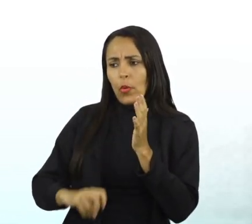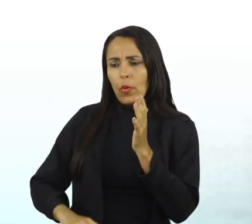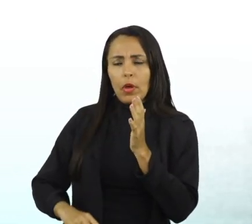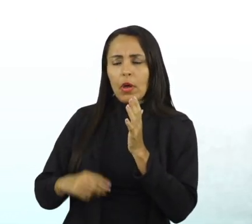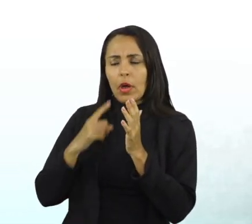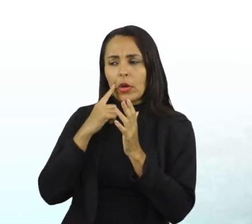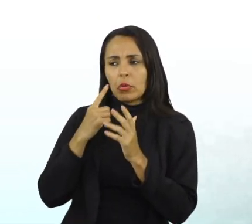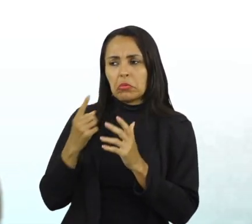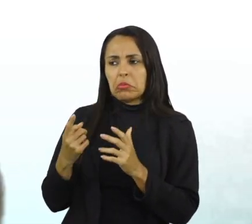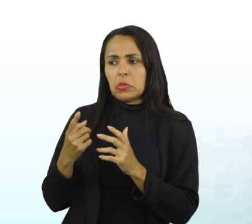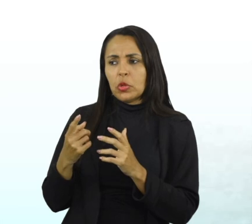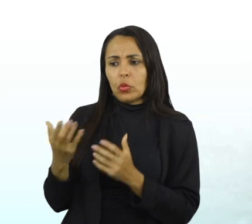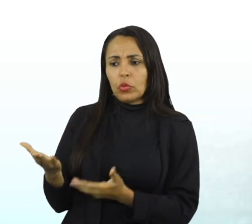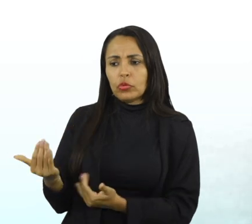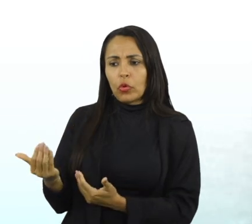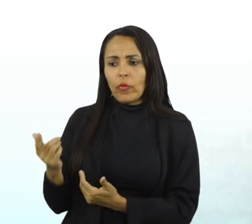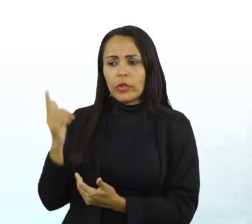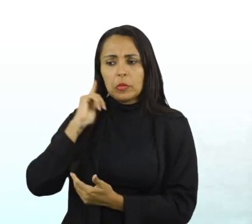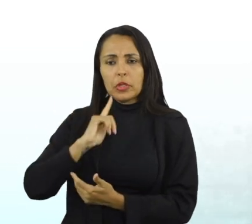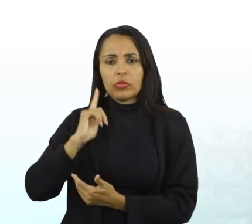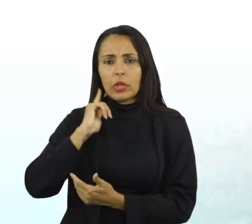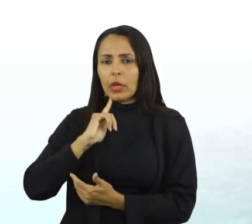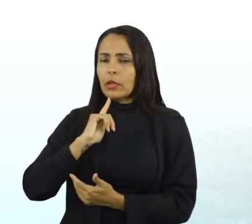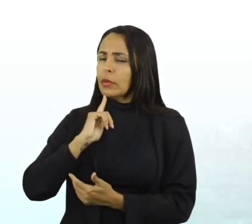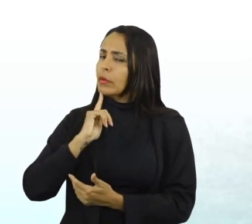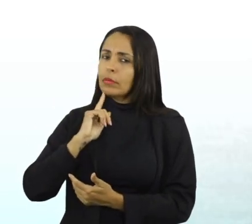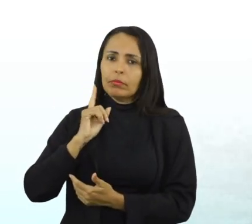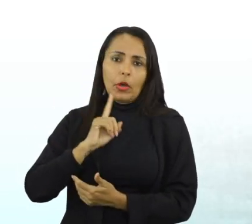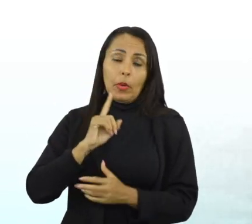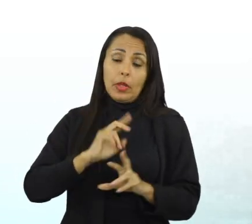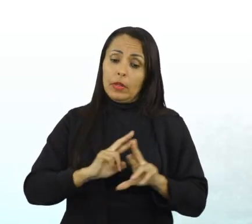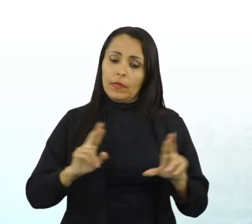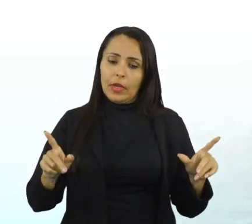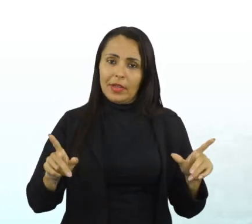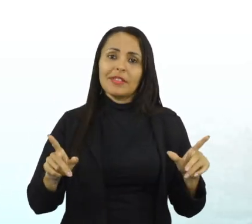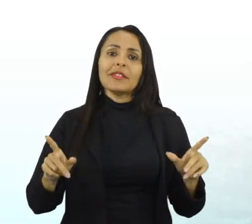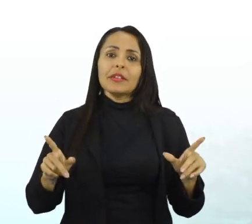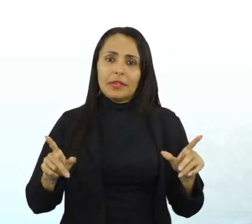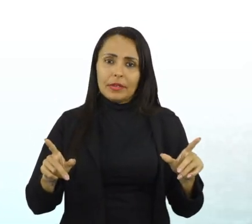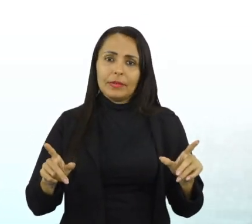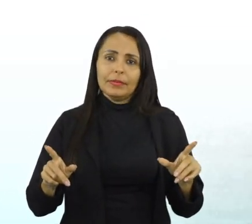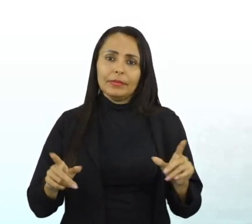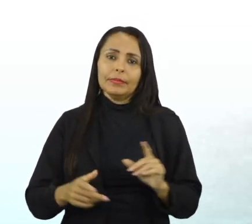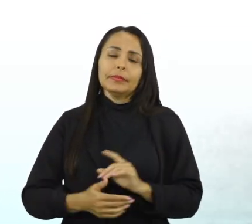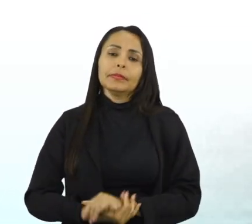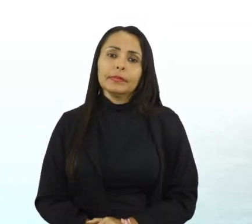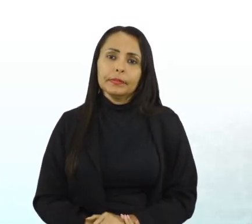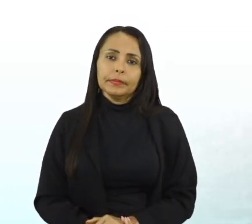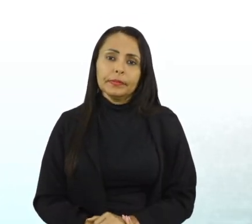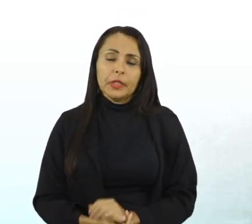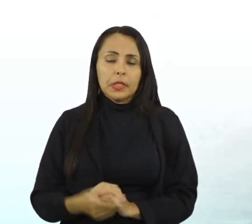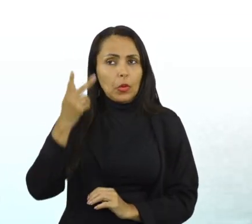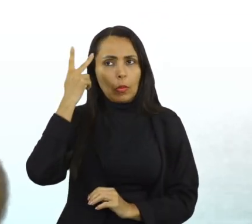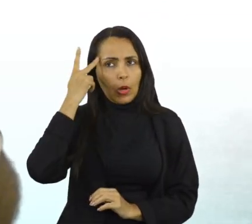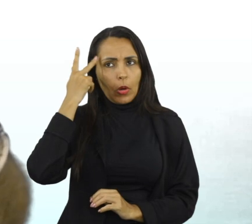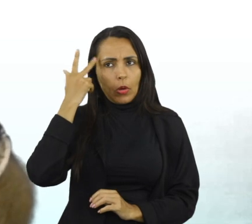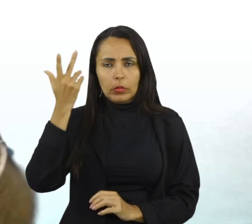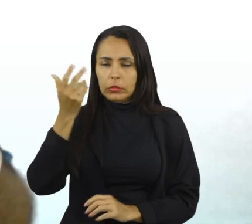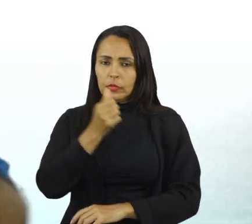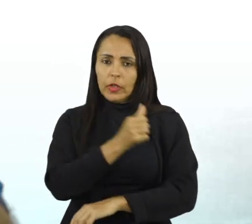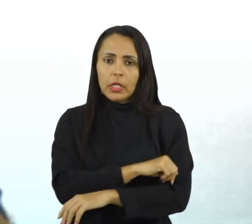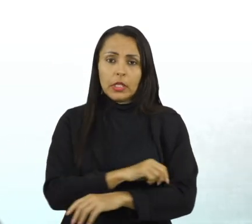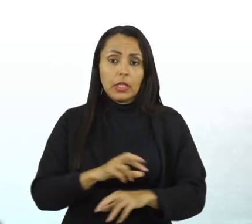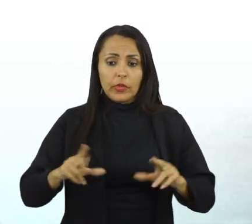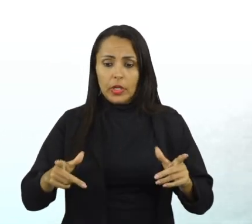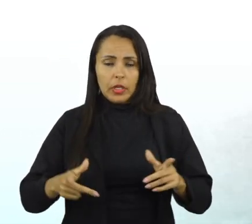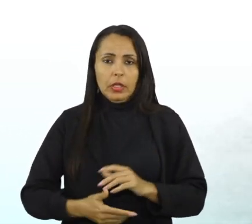vocabulários, palavras da mesma forma que o pessoal de Minas Gerais, que o jovem de Minas Gerais, que o jovem de São Paulo, do